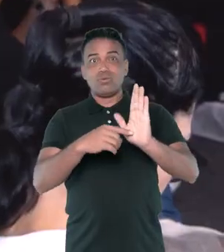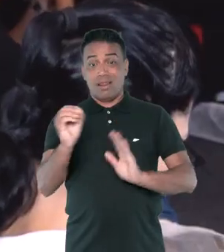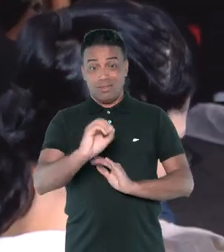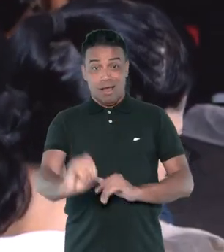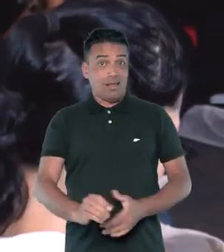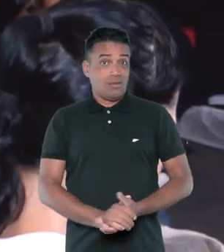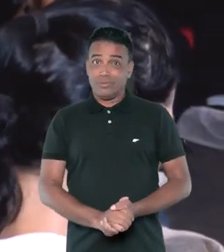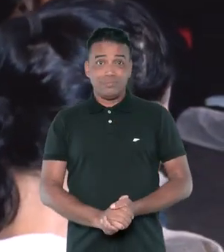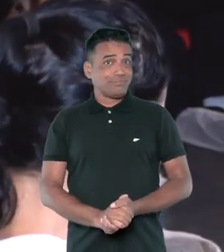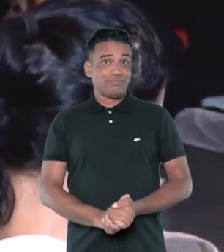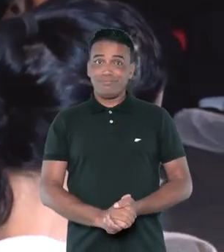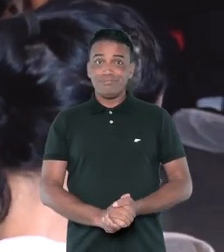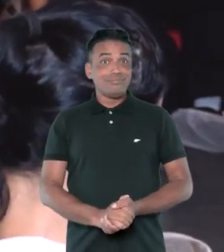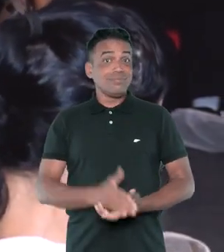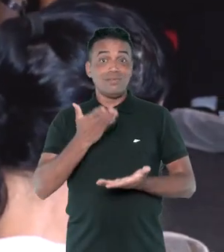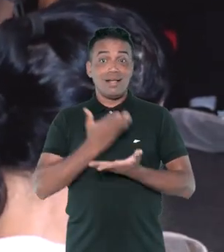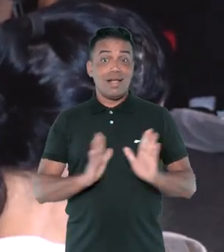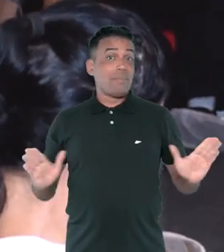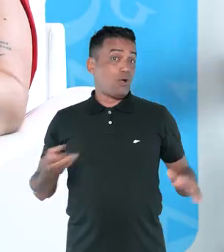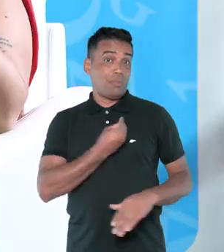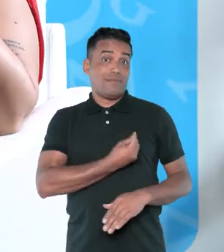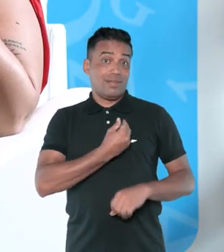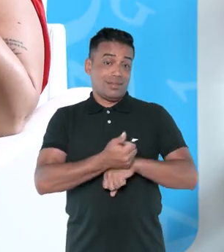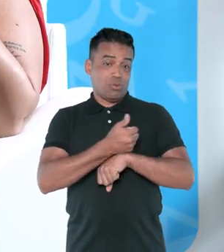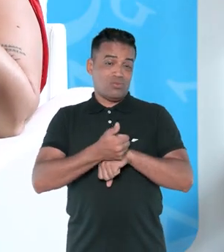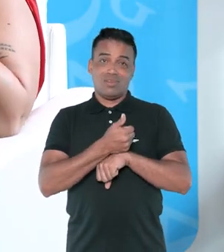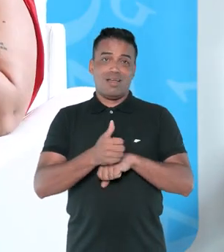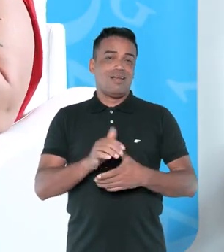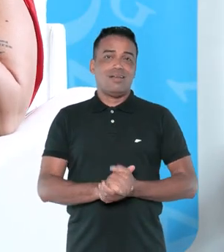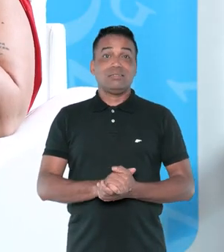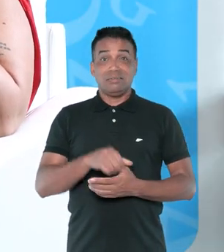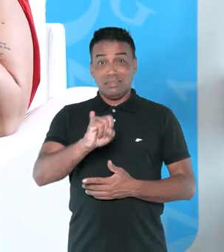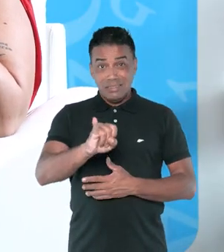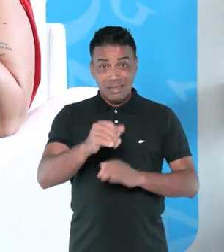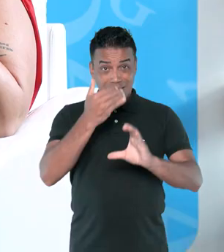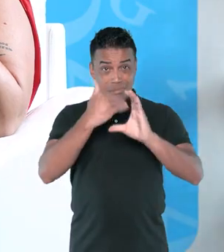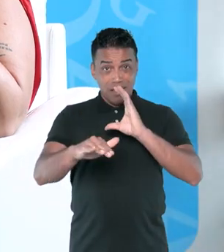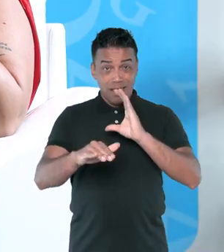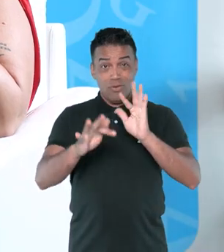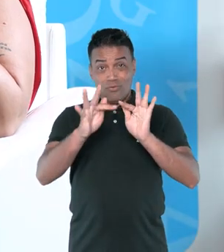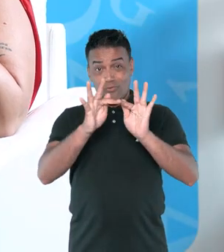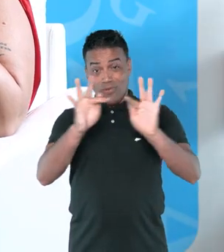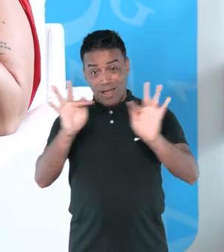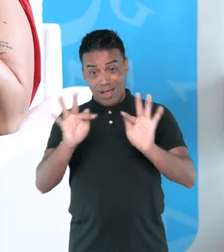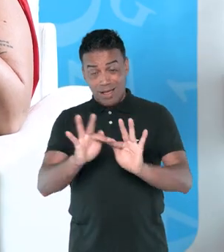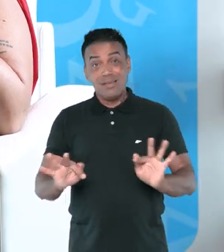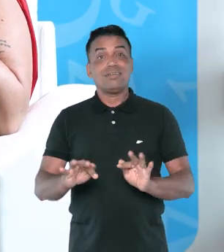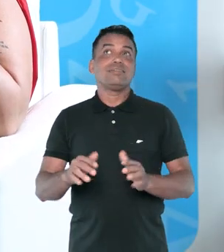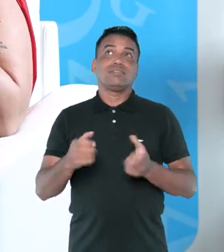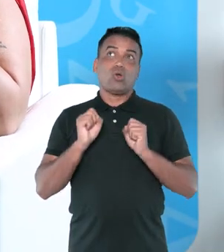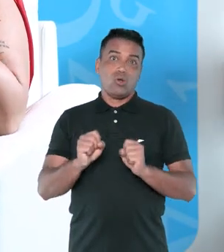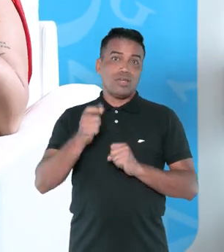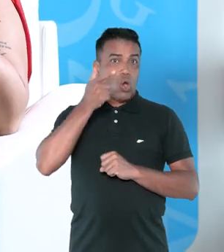isso. Nem perigo, vai acabar a minha carreira. É muito breve. Se você pegar esse e-mail e tirar umas frases, dá para fazer uma música